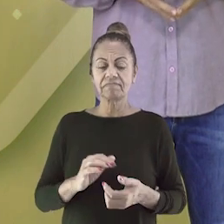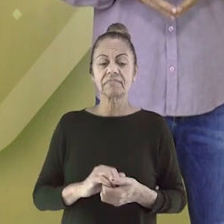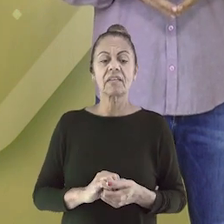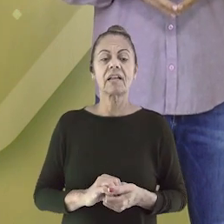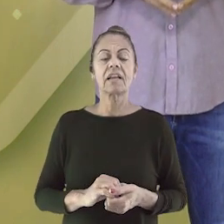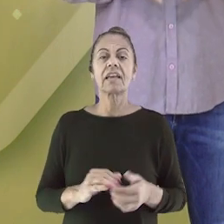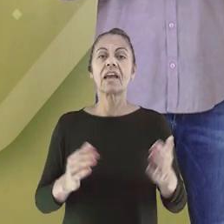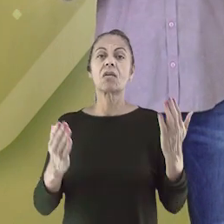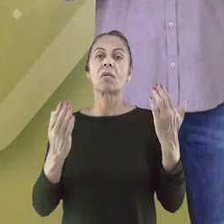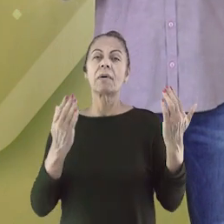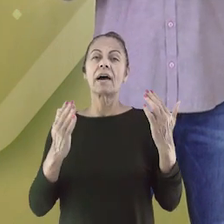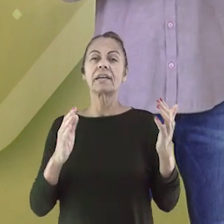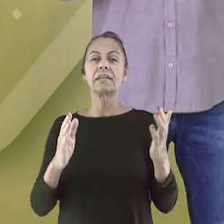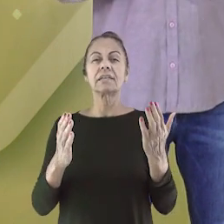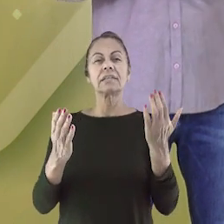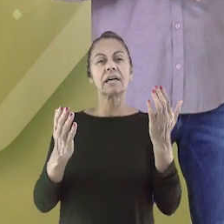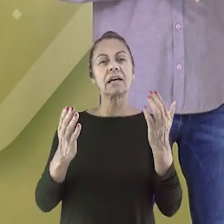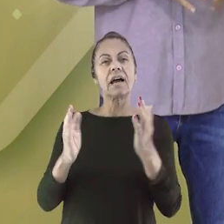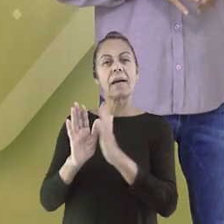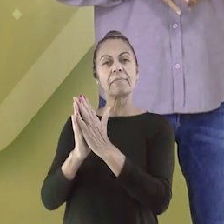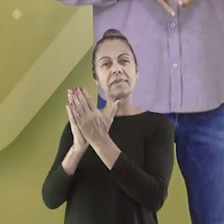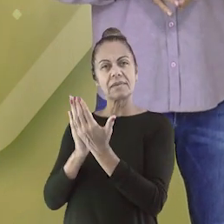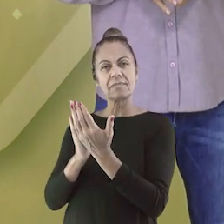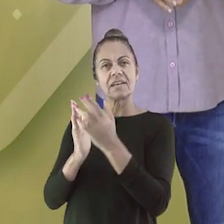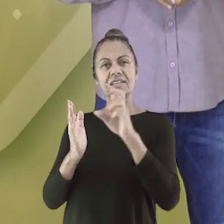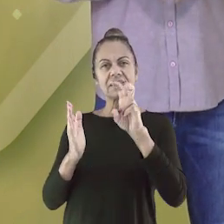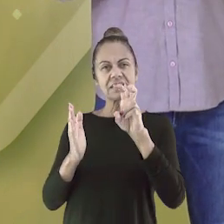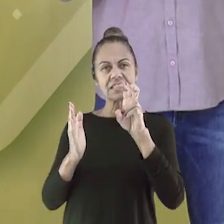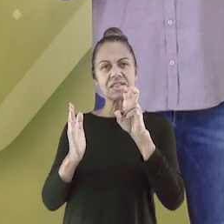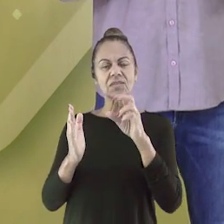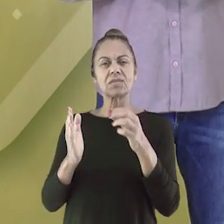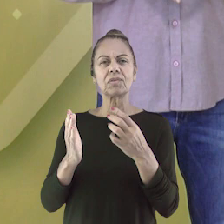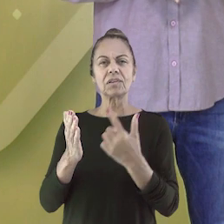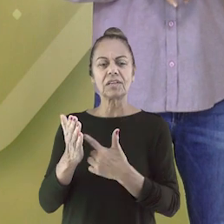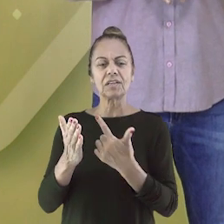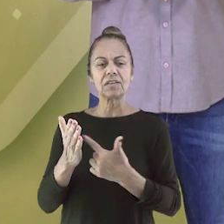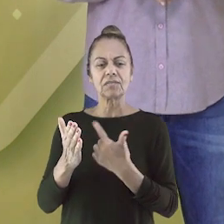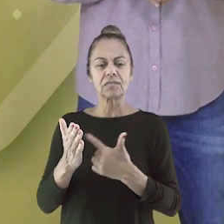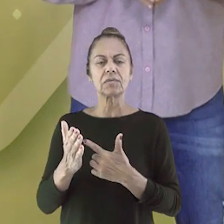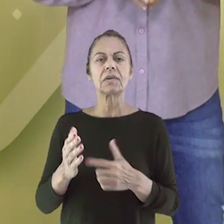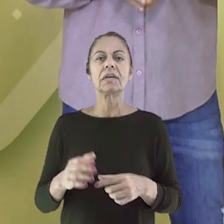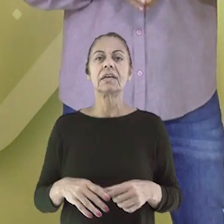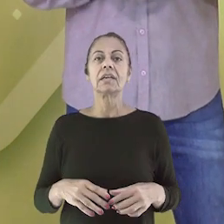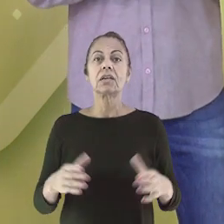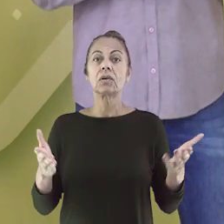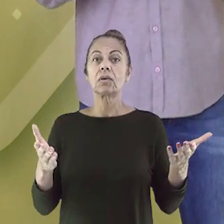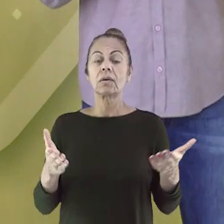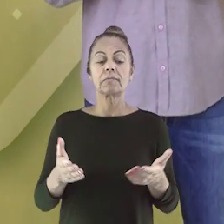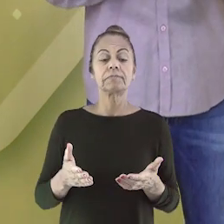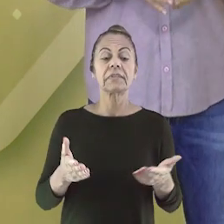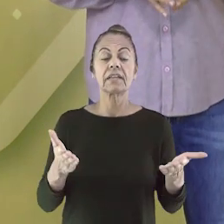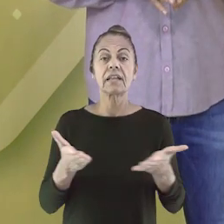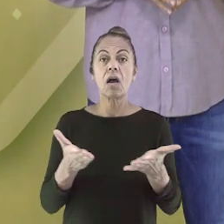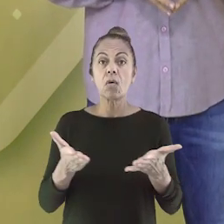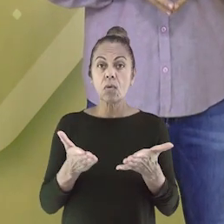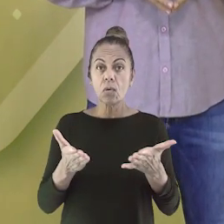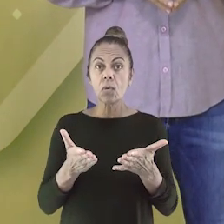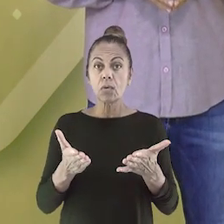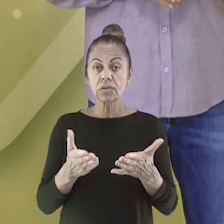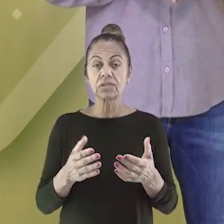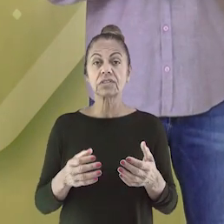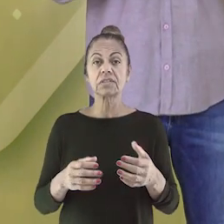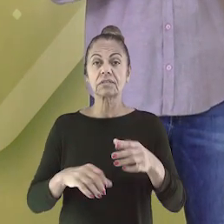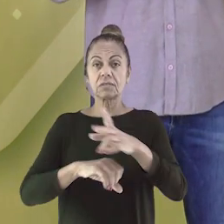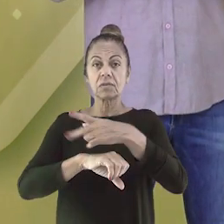vida. Equivalem ao Pentateuco bíblico. A narrativa da Torá está centrada na antiga Mesopotâmia, atual